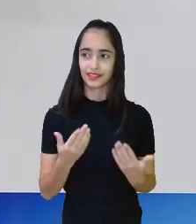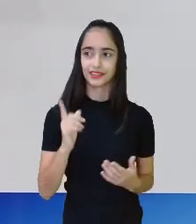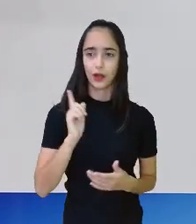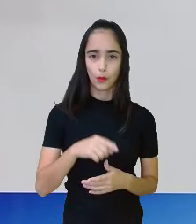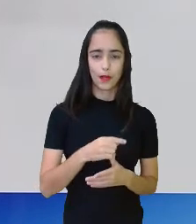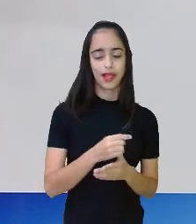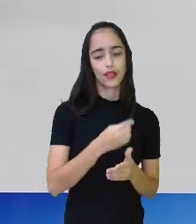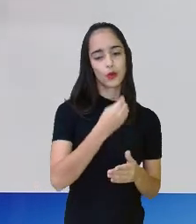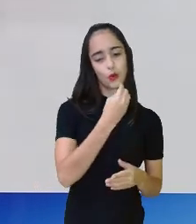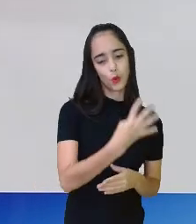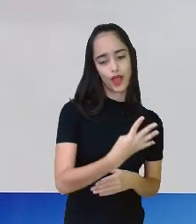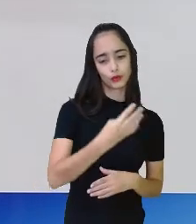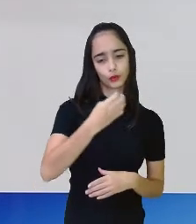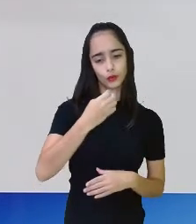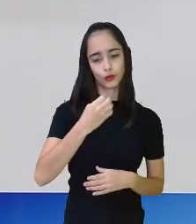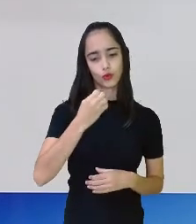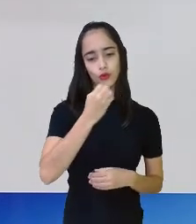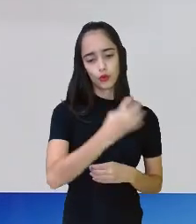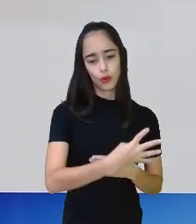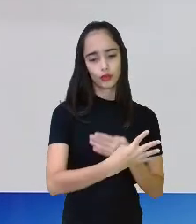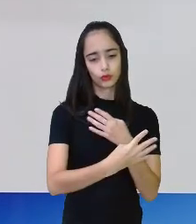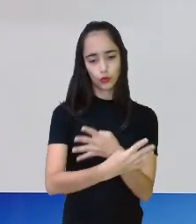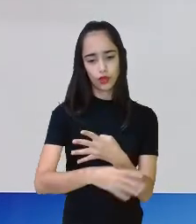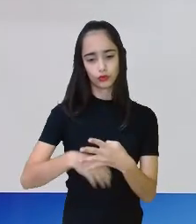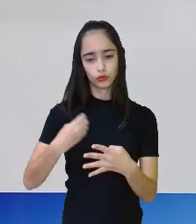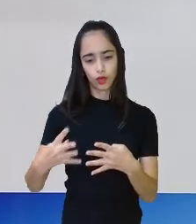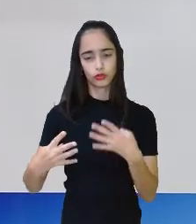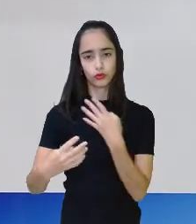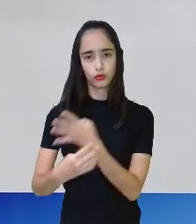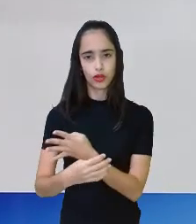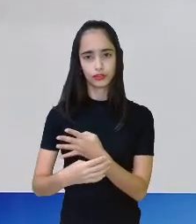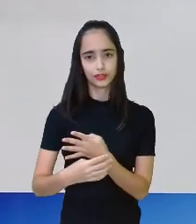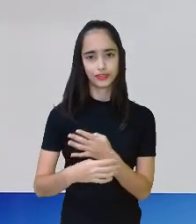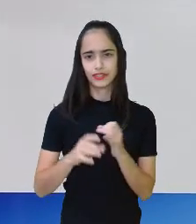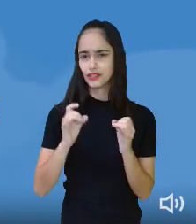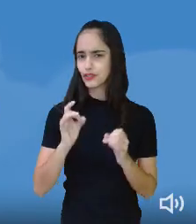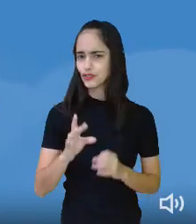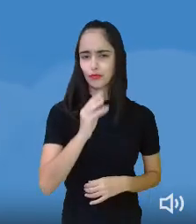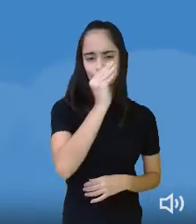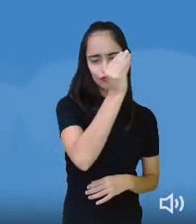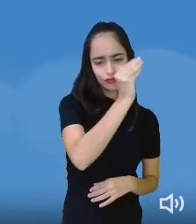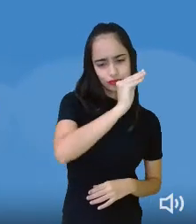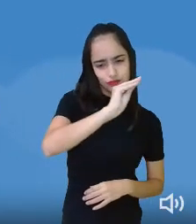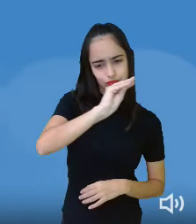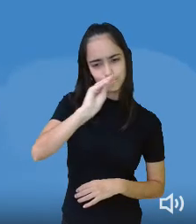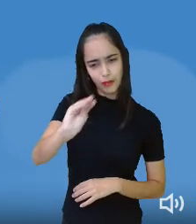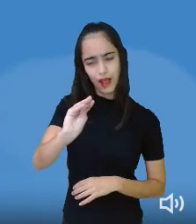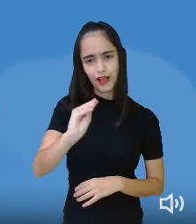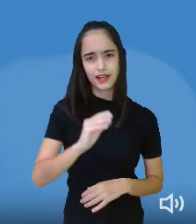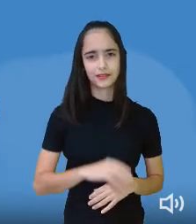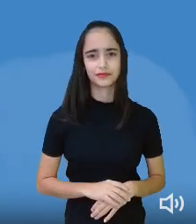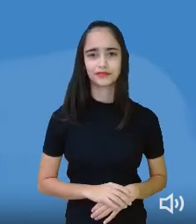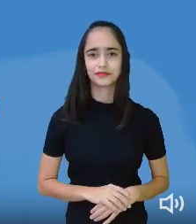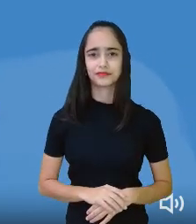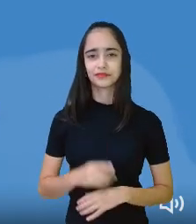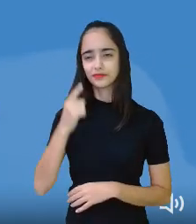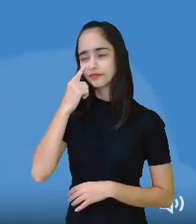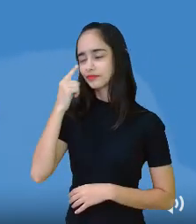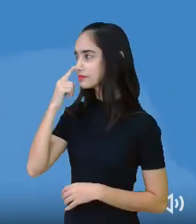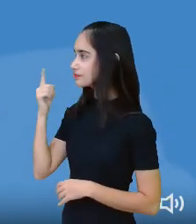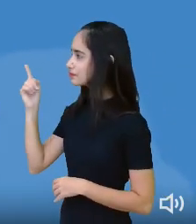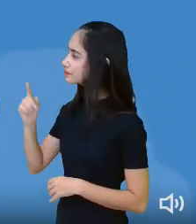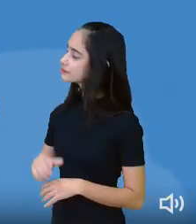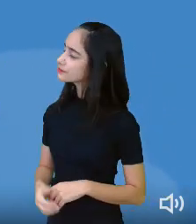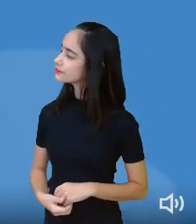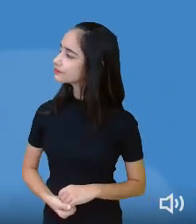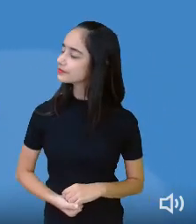padrão de 4 em 4. Seria justamente, a gente vai arrastar aqui e colocar aqui, olha aí, a nuvenzinha. Ordem